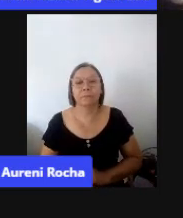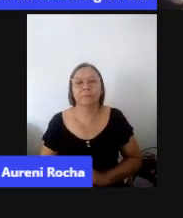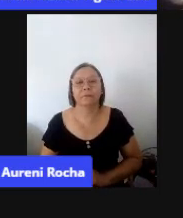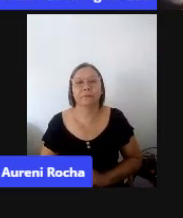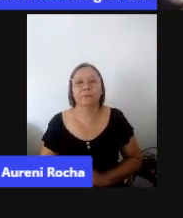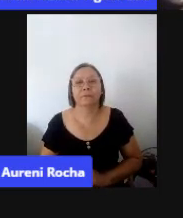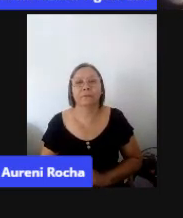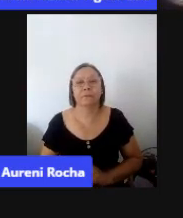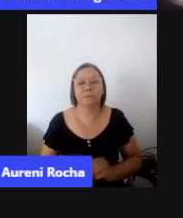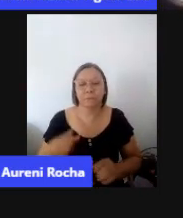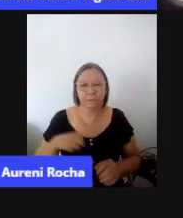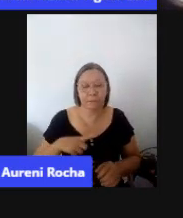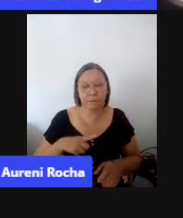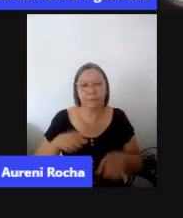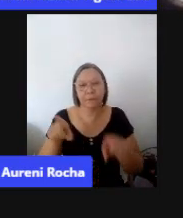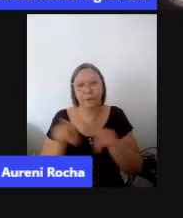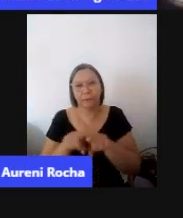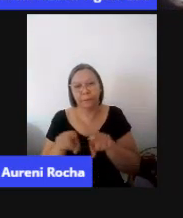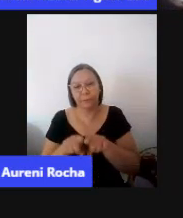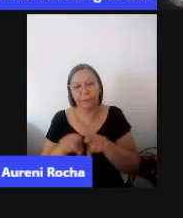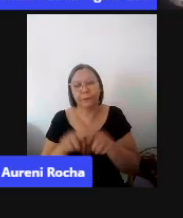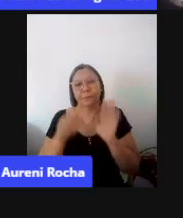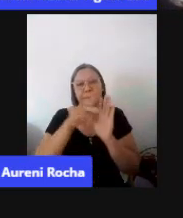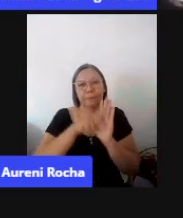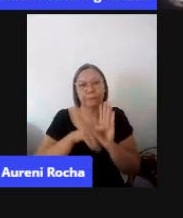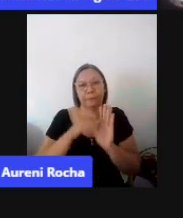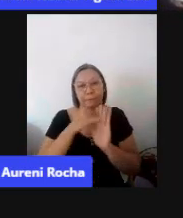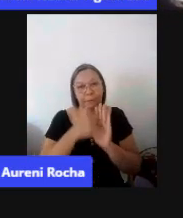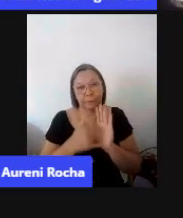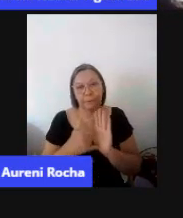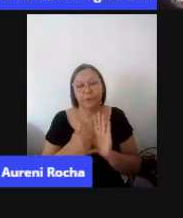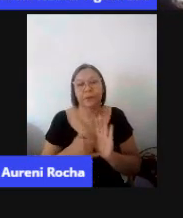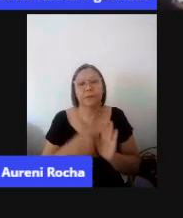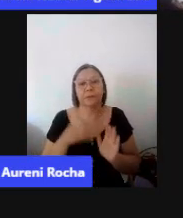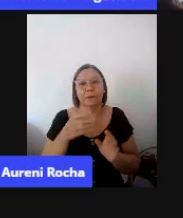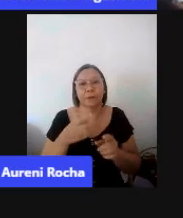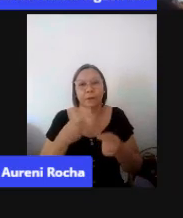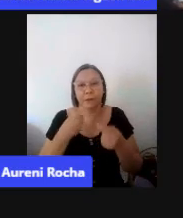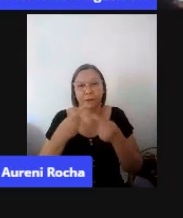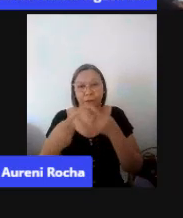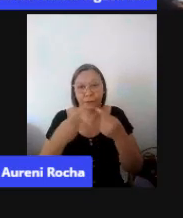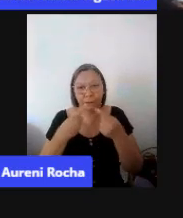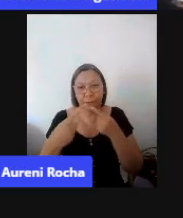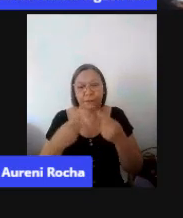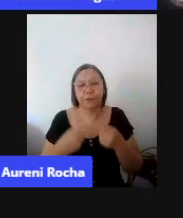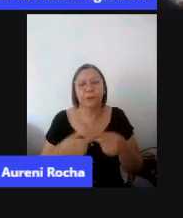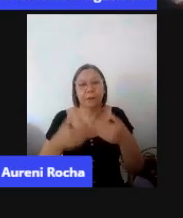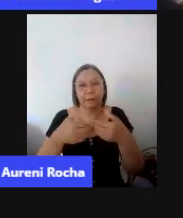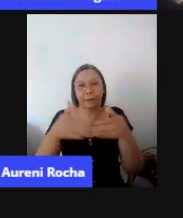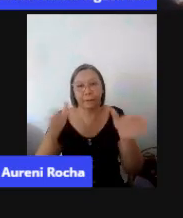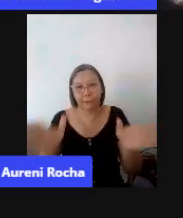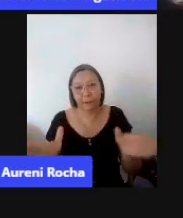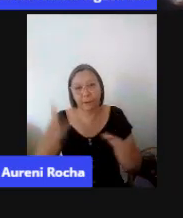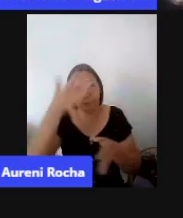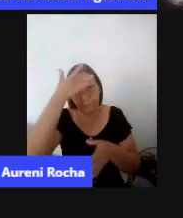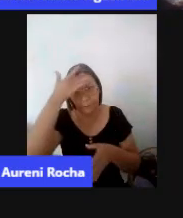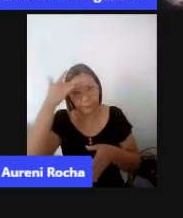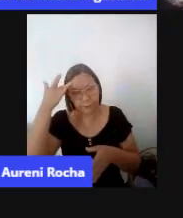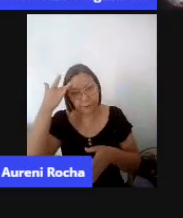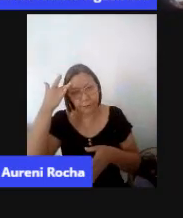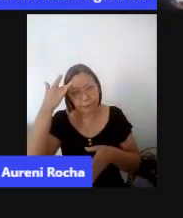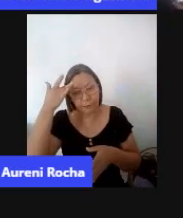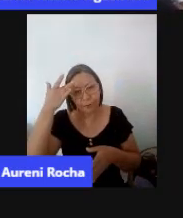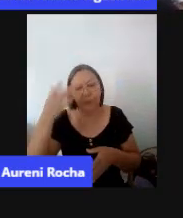E tem também o projeto Diálogos, né, que é um projeto aberto ao público, realizado presencial